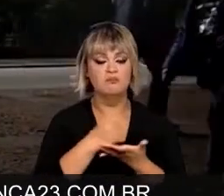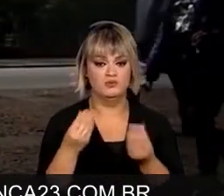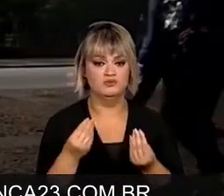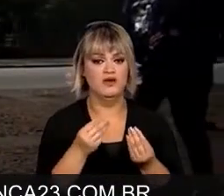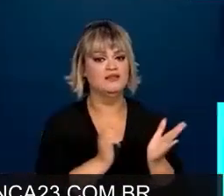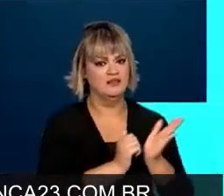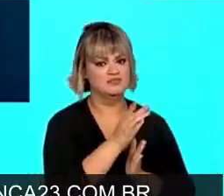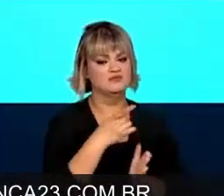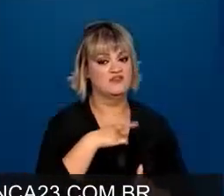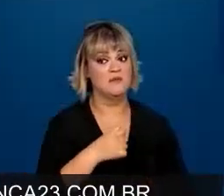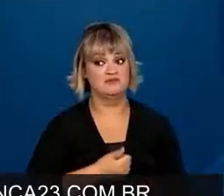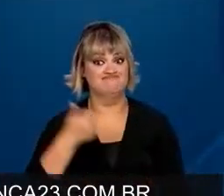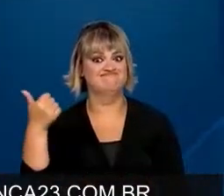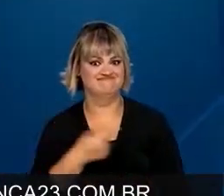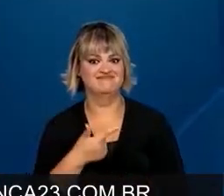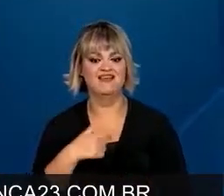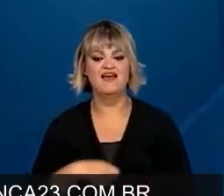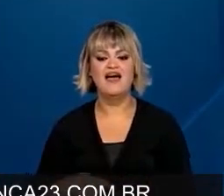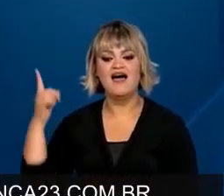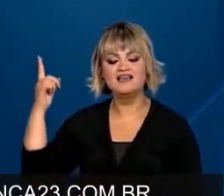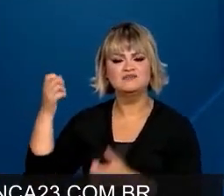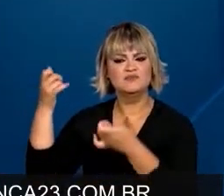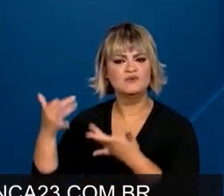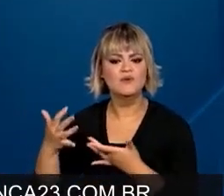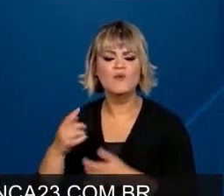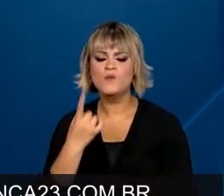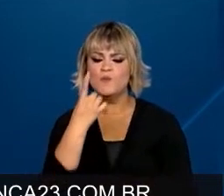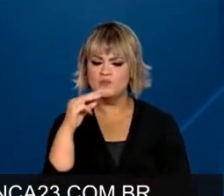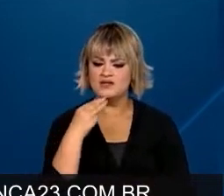em outubro. Segundo o Caged, foram registradas